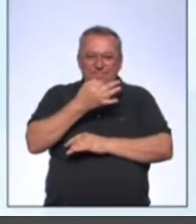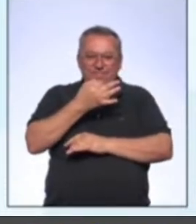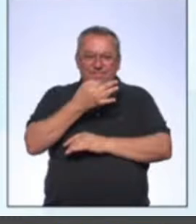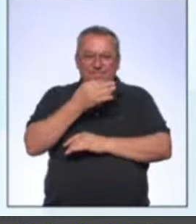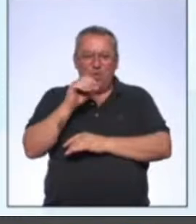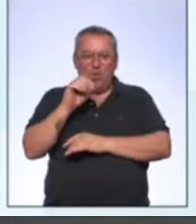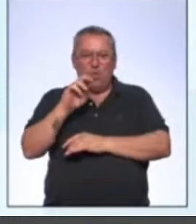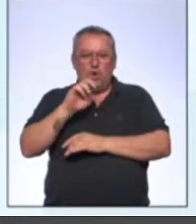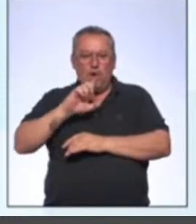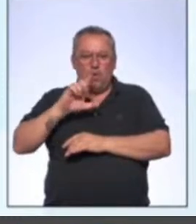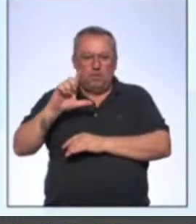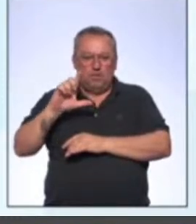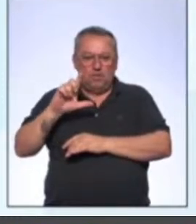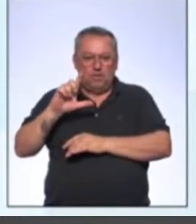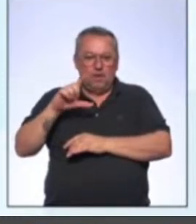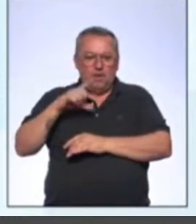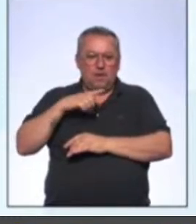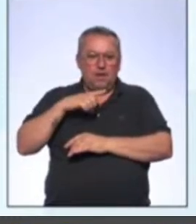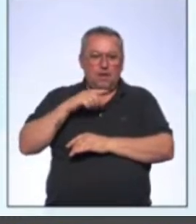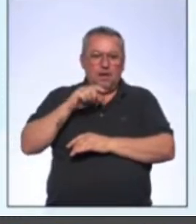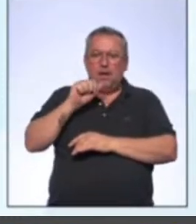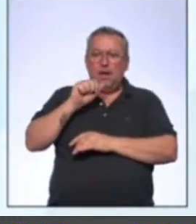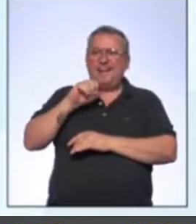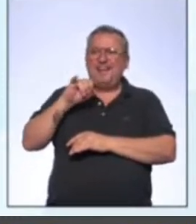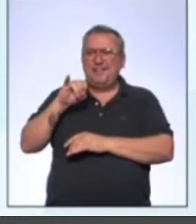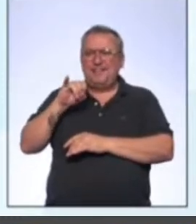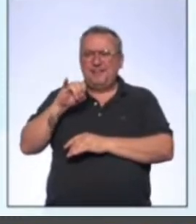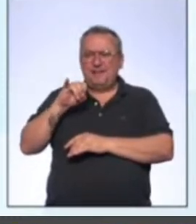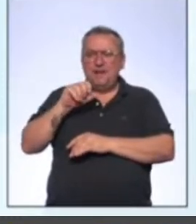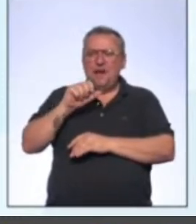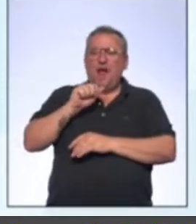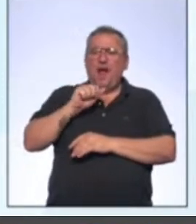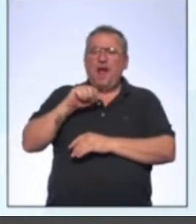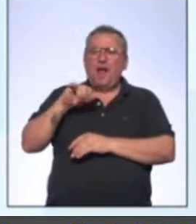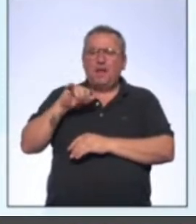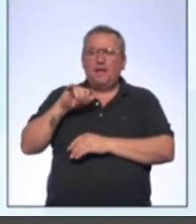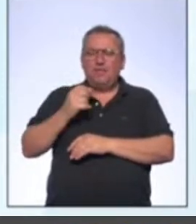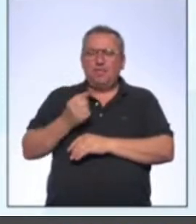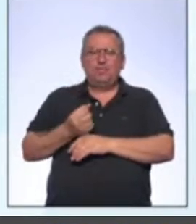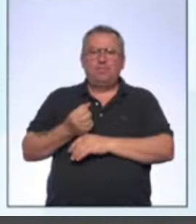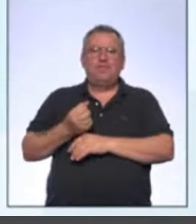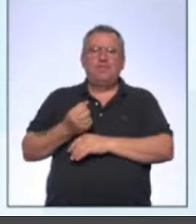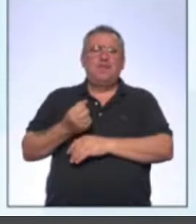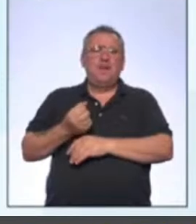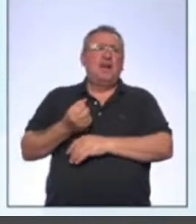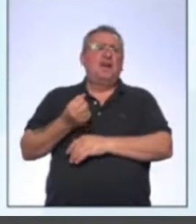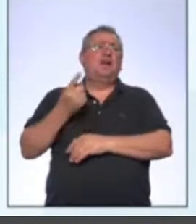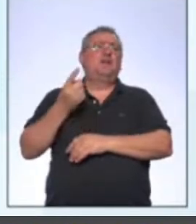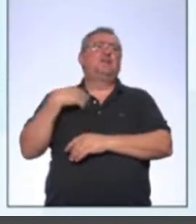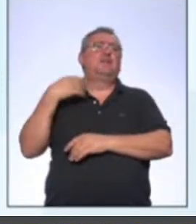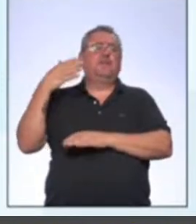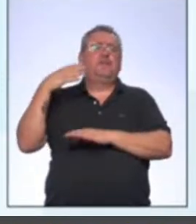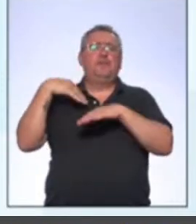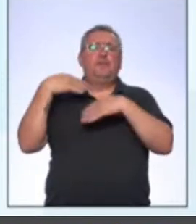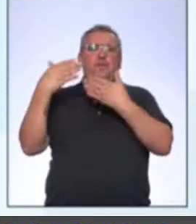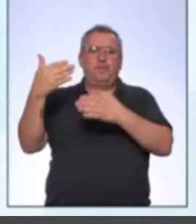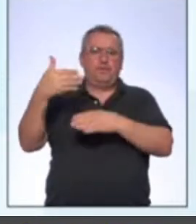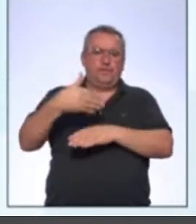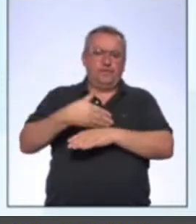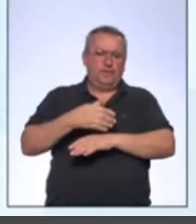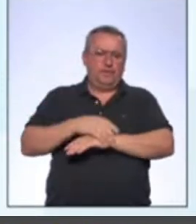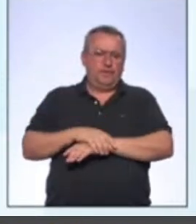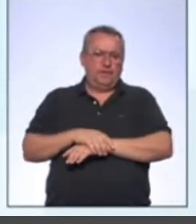Essa marca de oralidade está onde? Está no ai. Ai, a gente pode dizer até que é um vocativo. A gente está gritando de